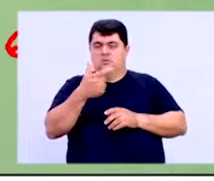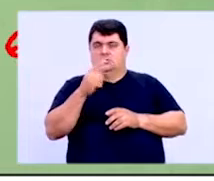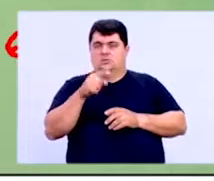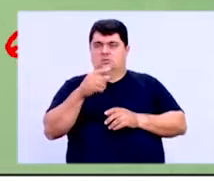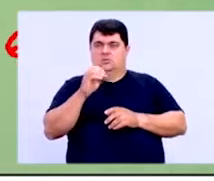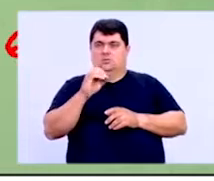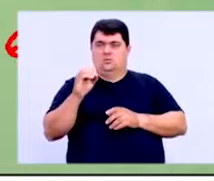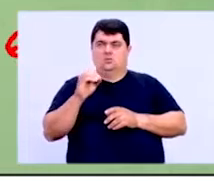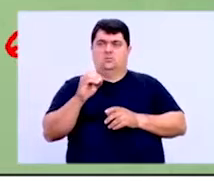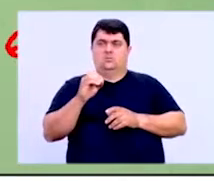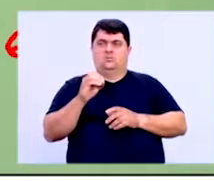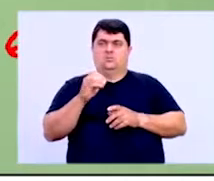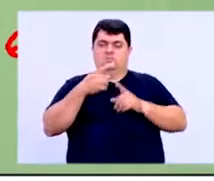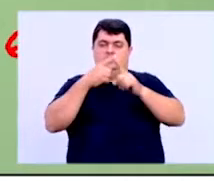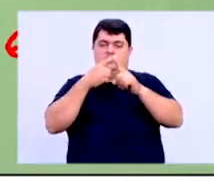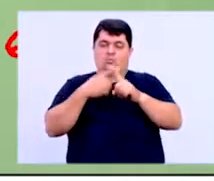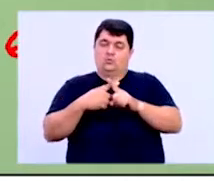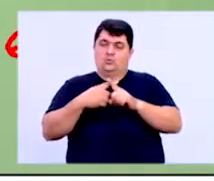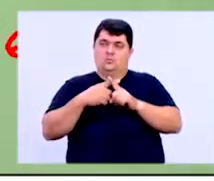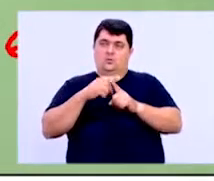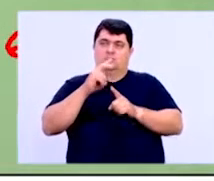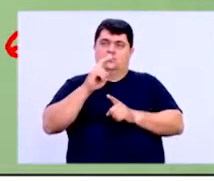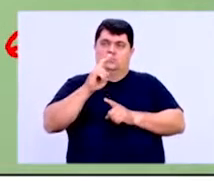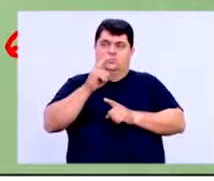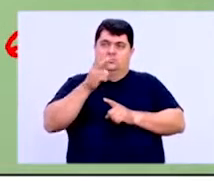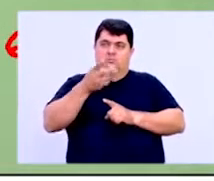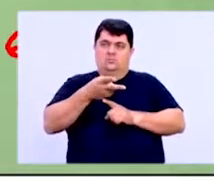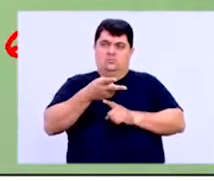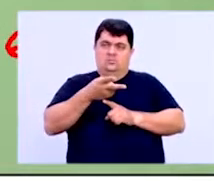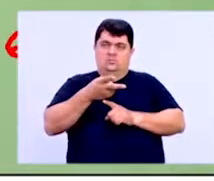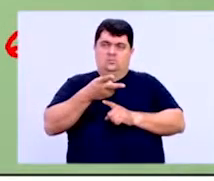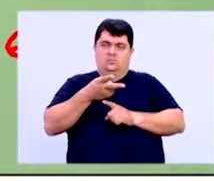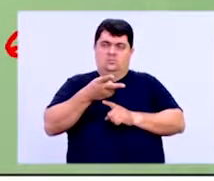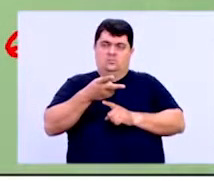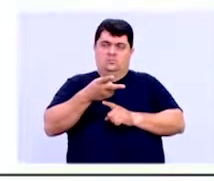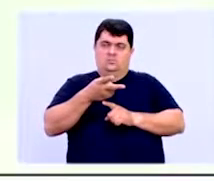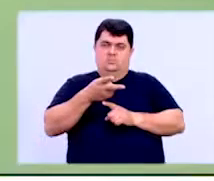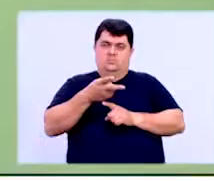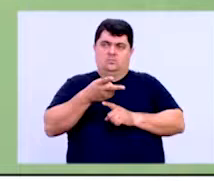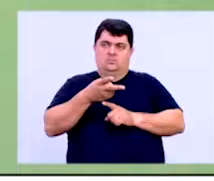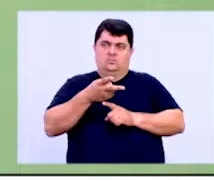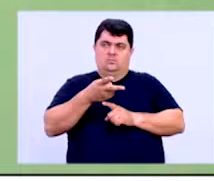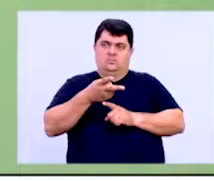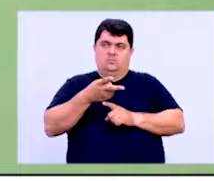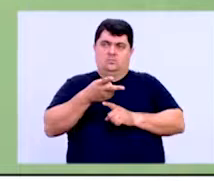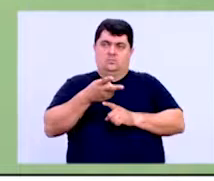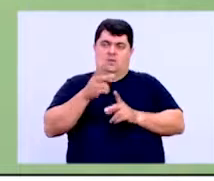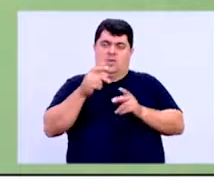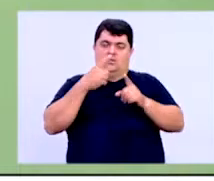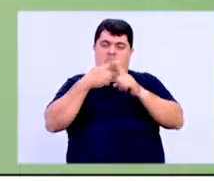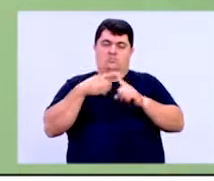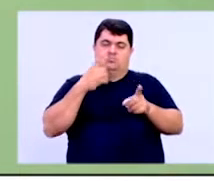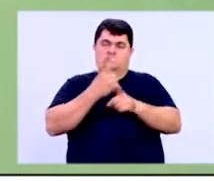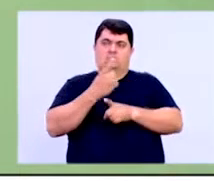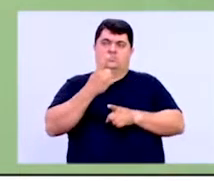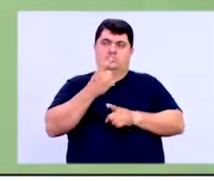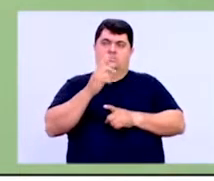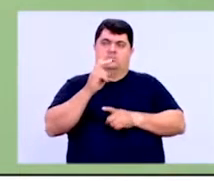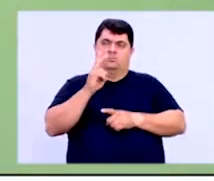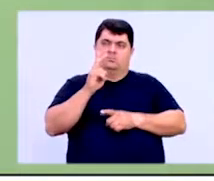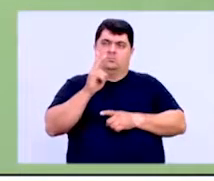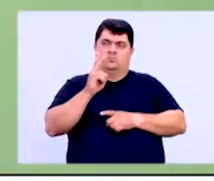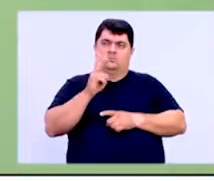62. Multiplicado por quem? Que é esse número aqui? Esse número aqui é esse número aqui, númerozinho